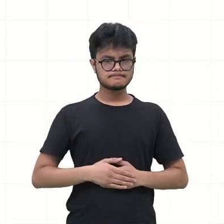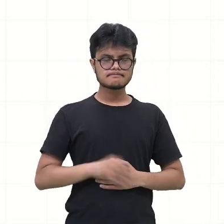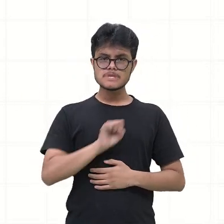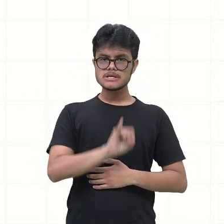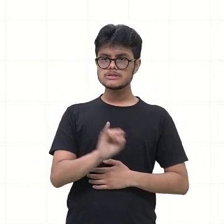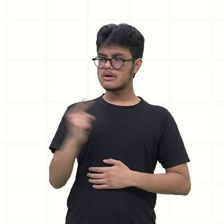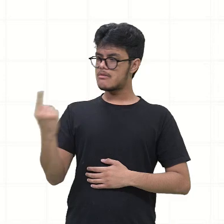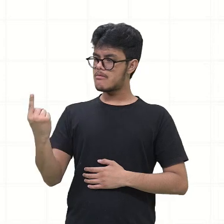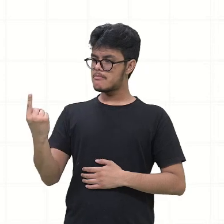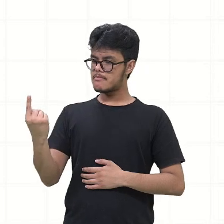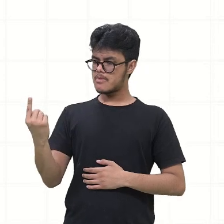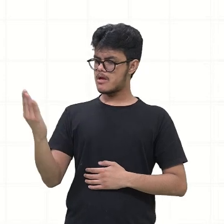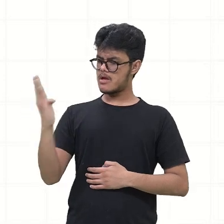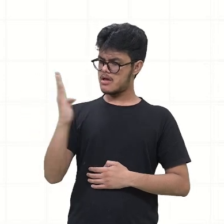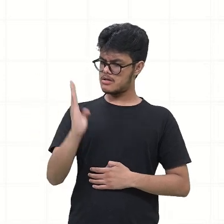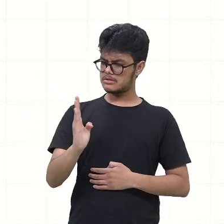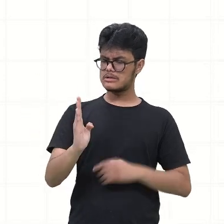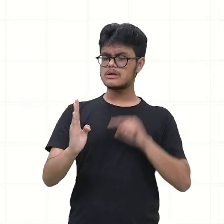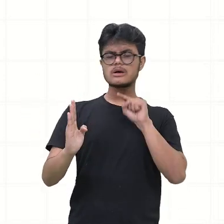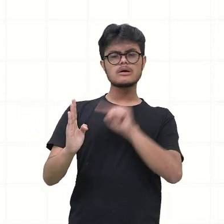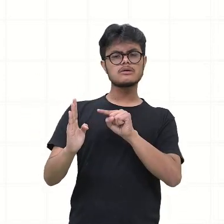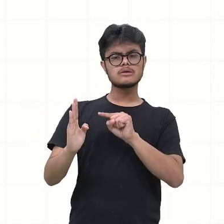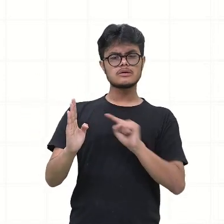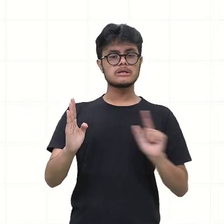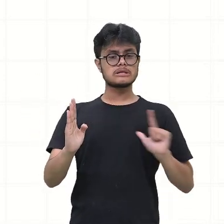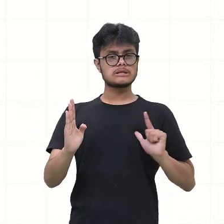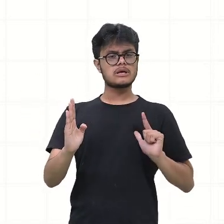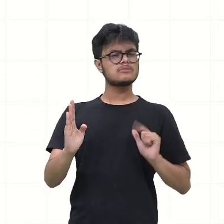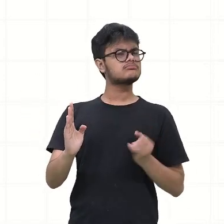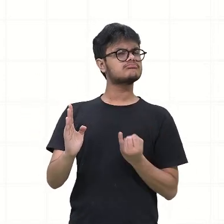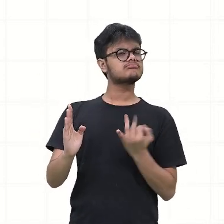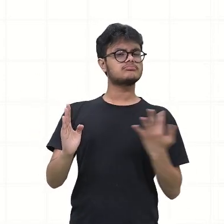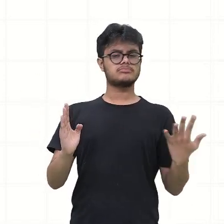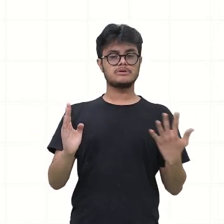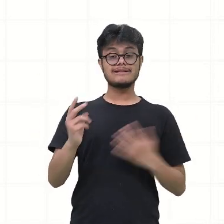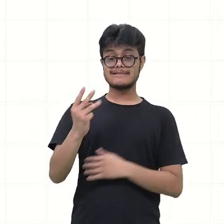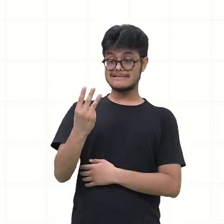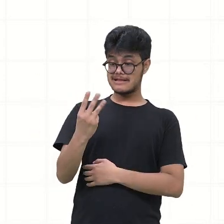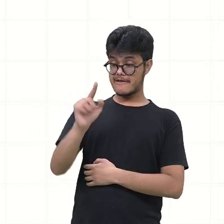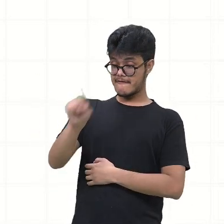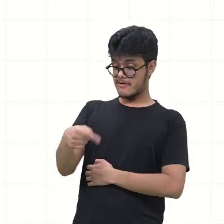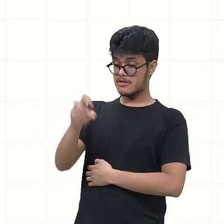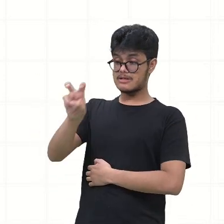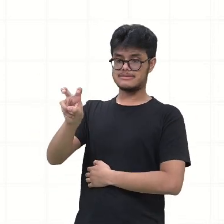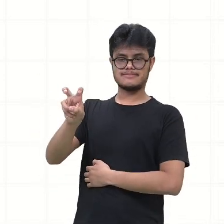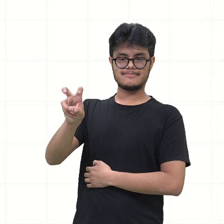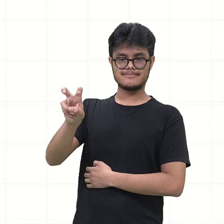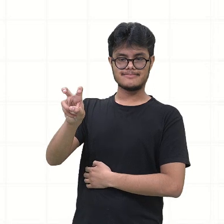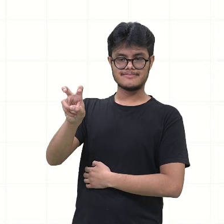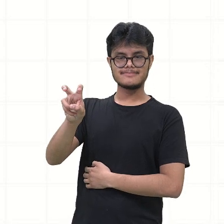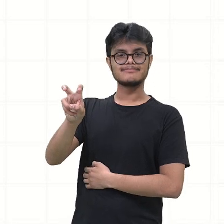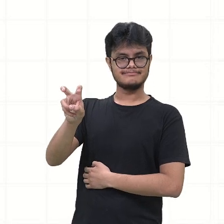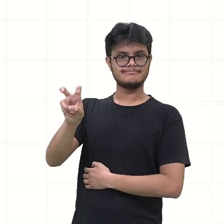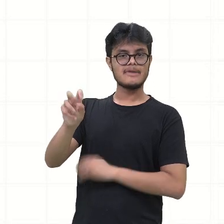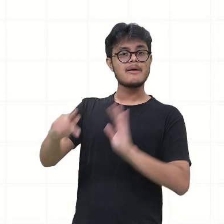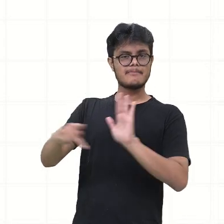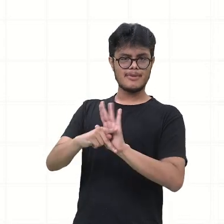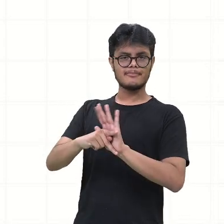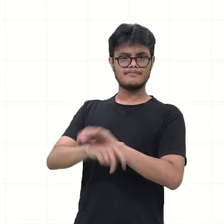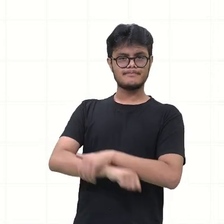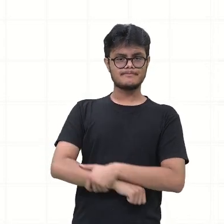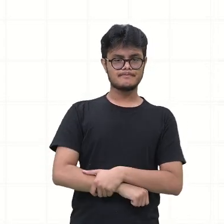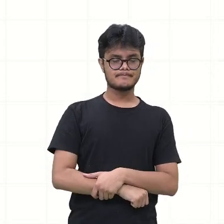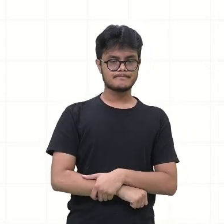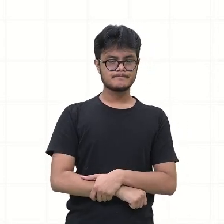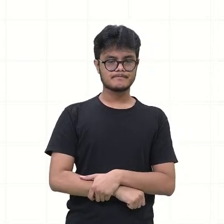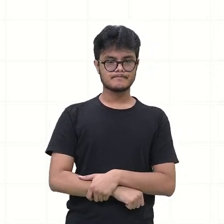primeiro para o segundo, eu vou ter um espaço de quanto? 3,5 metros, certo?